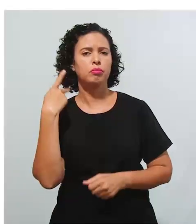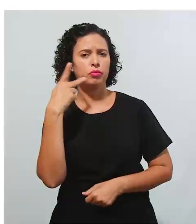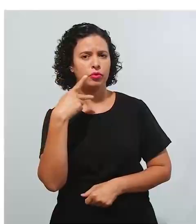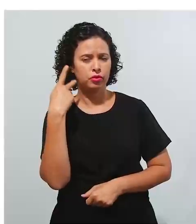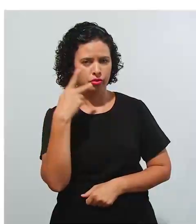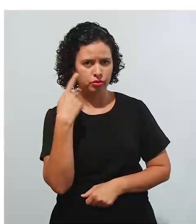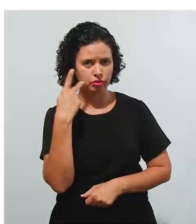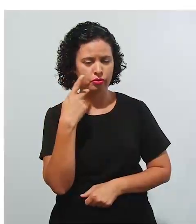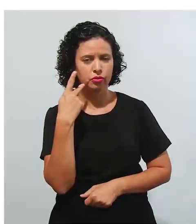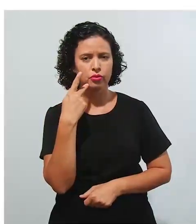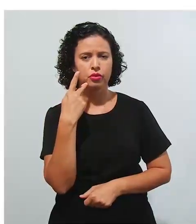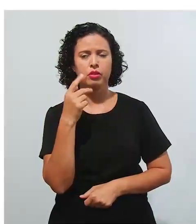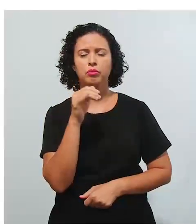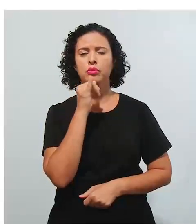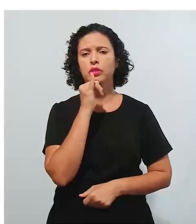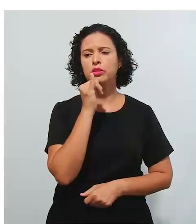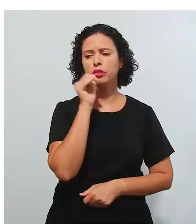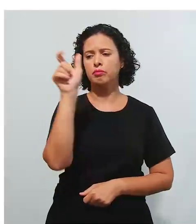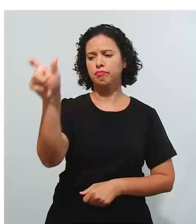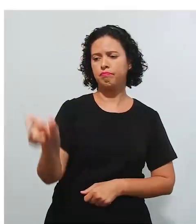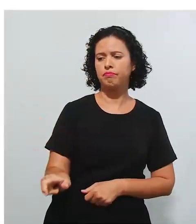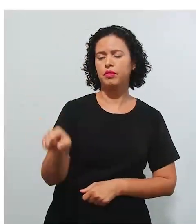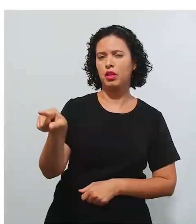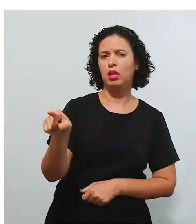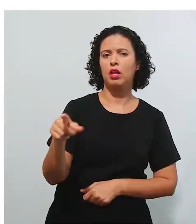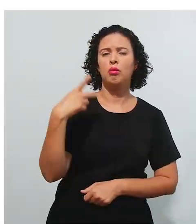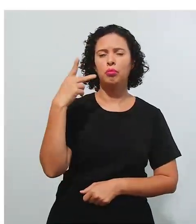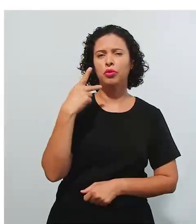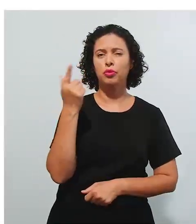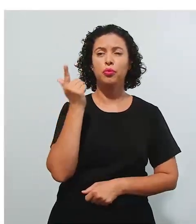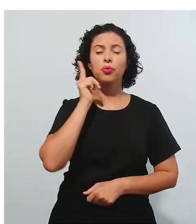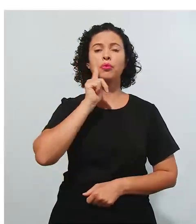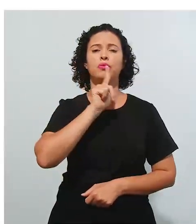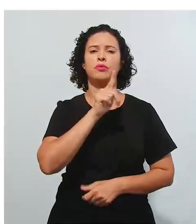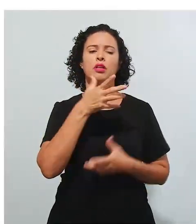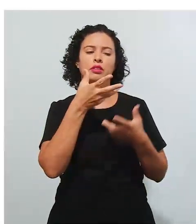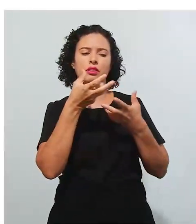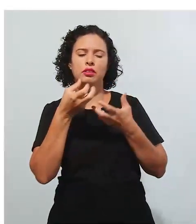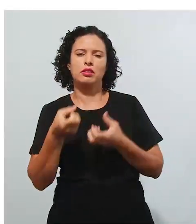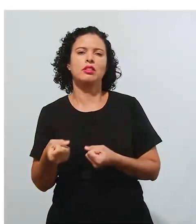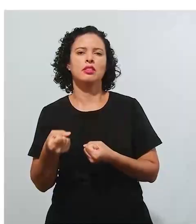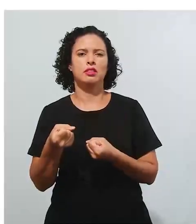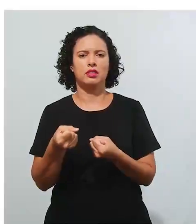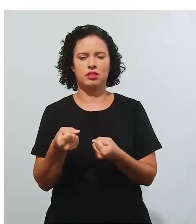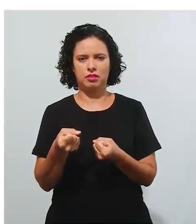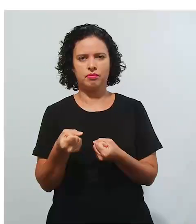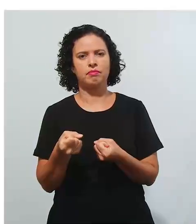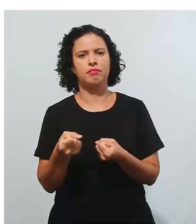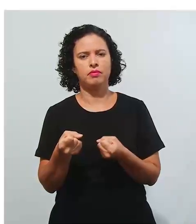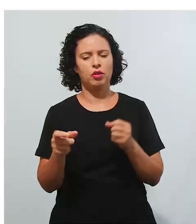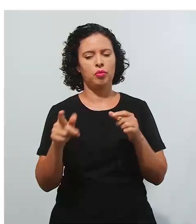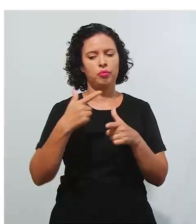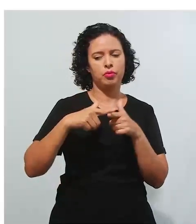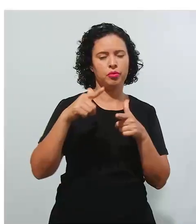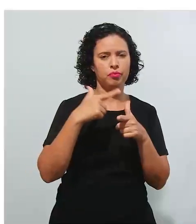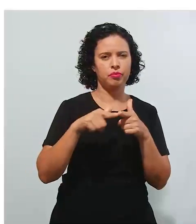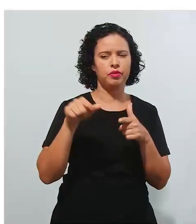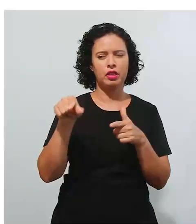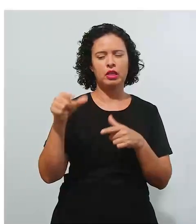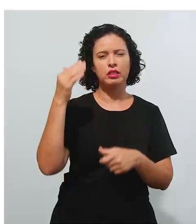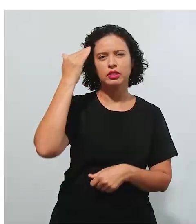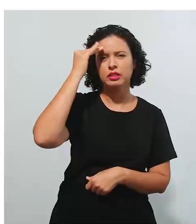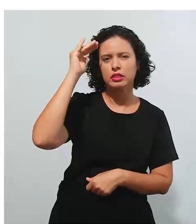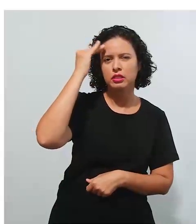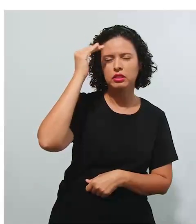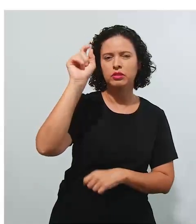política, que é fazer um político abraçar a causa daquela política pública, fazer um político entender